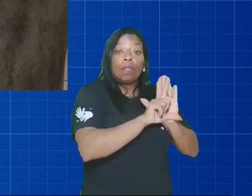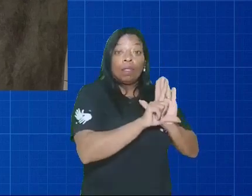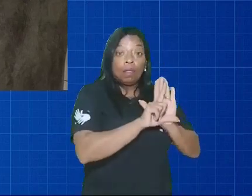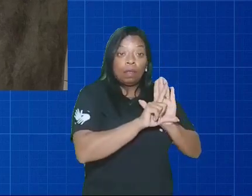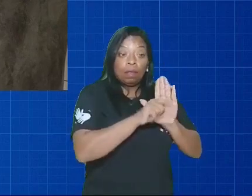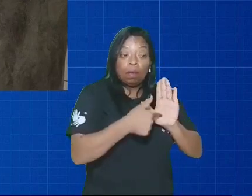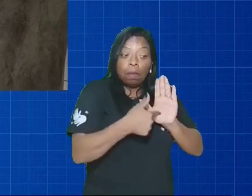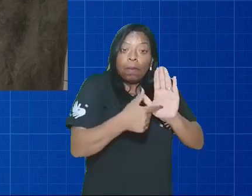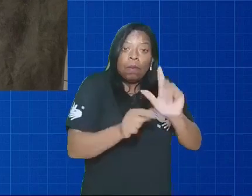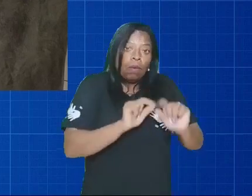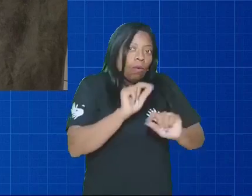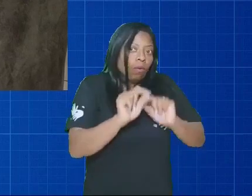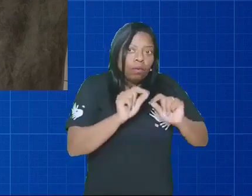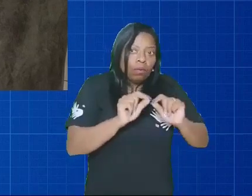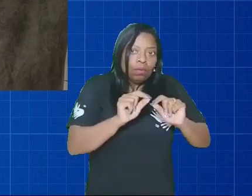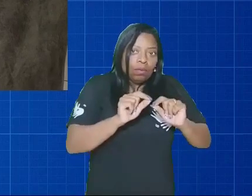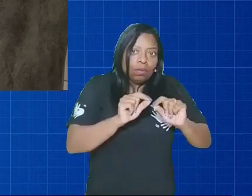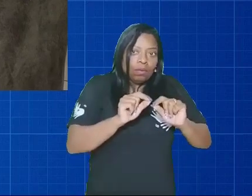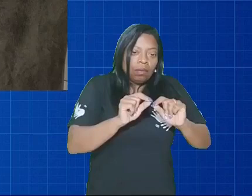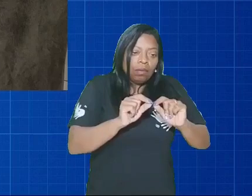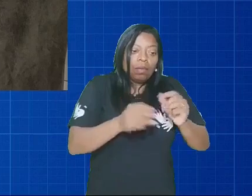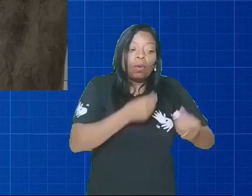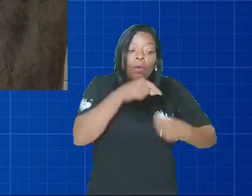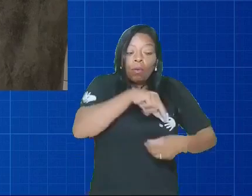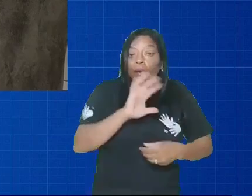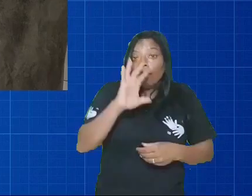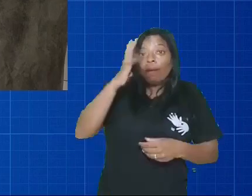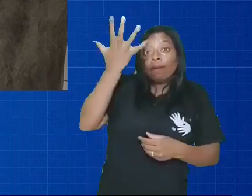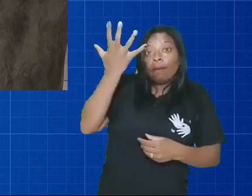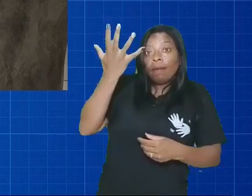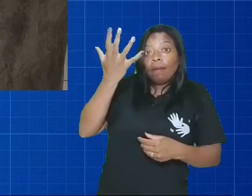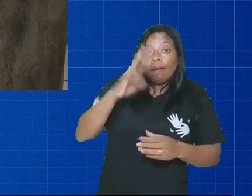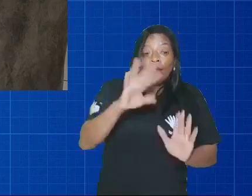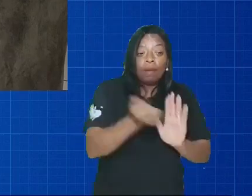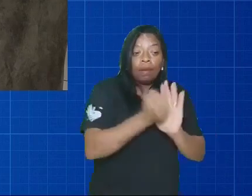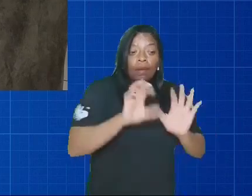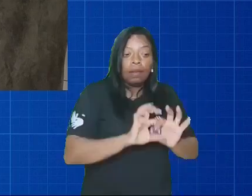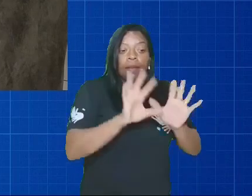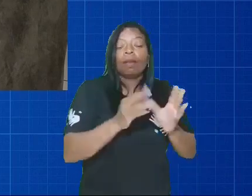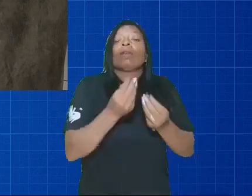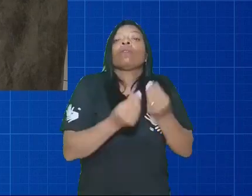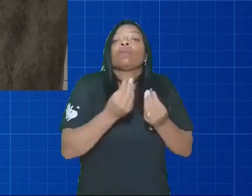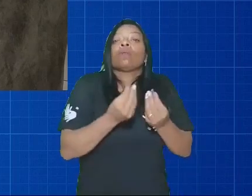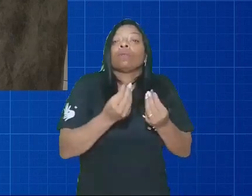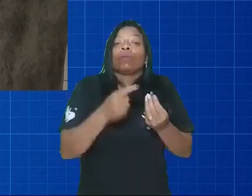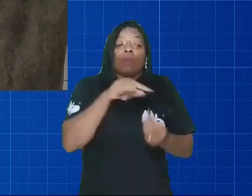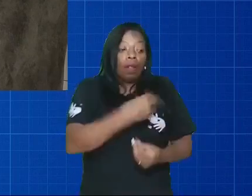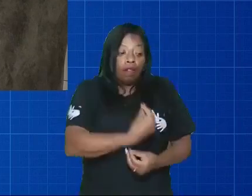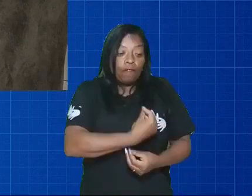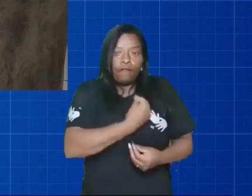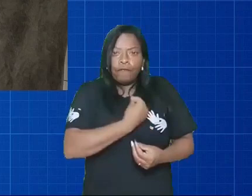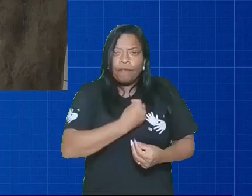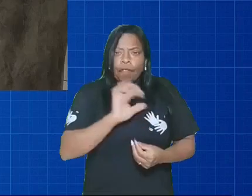o que ela estabelece, quais são os instrumentos dessa lei e como que essa lei, de fato, se